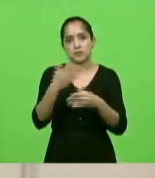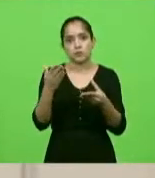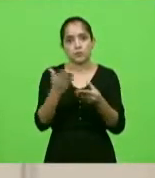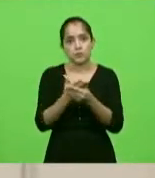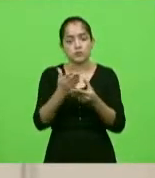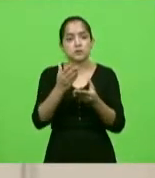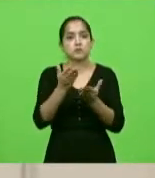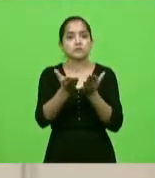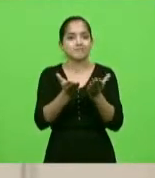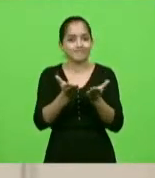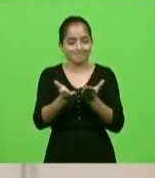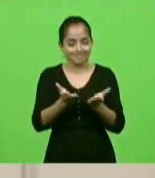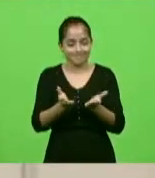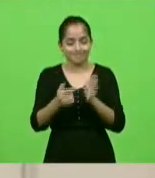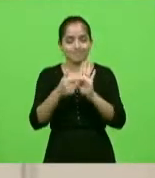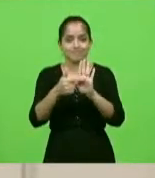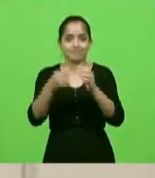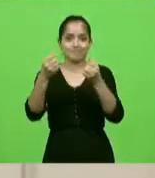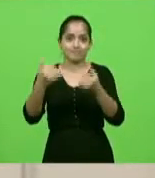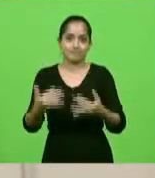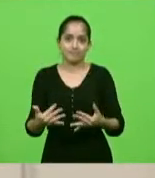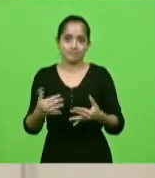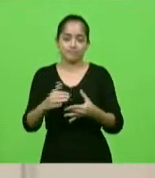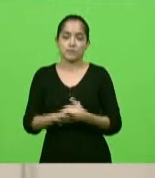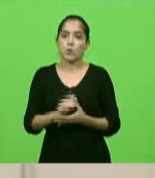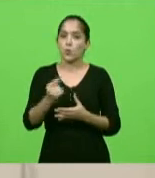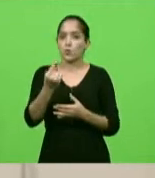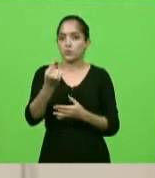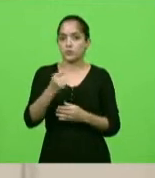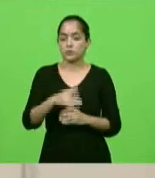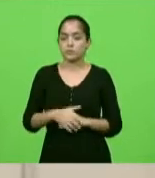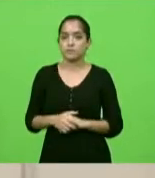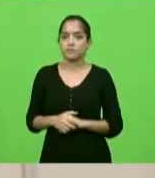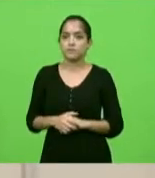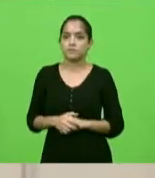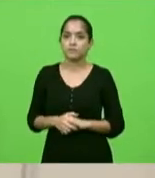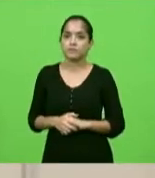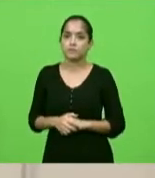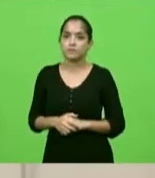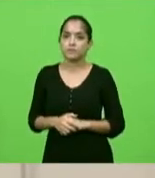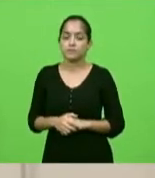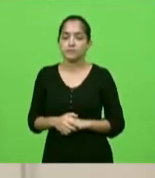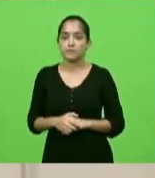de contratação mencionado no Hospital de Campanha. Única.